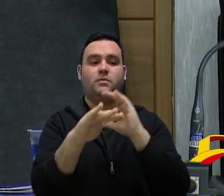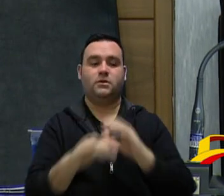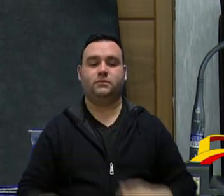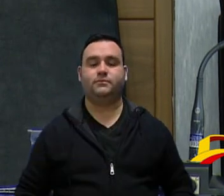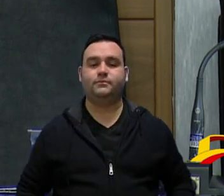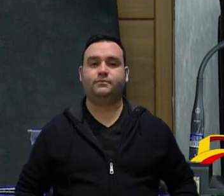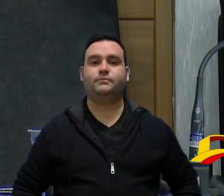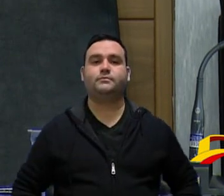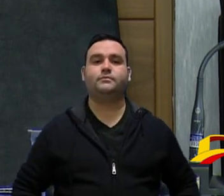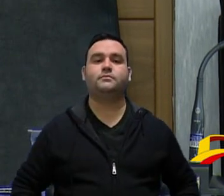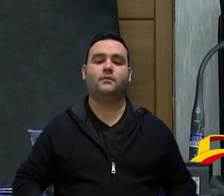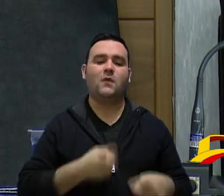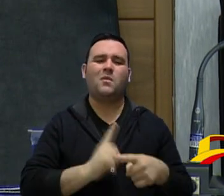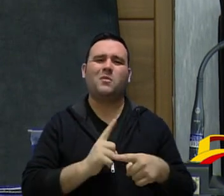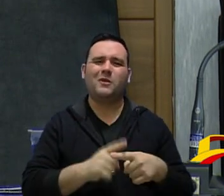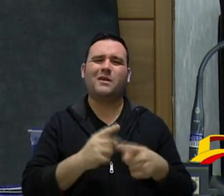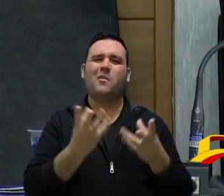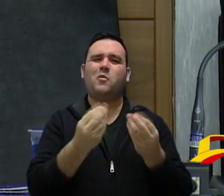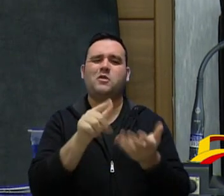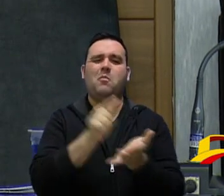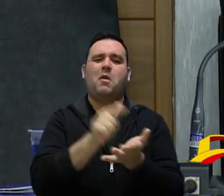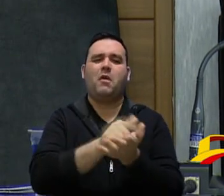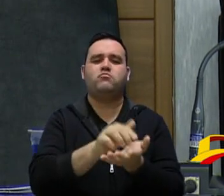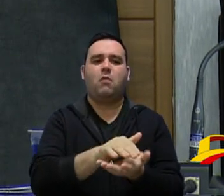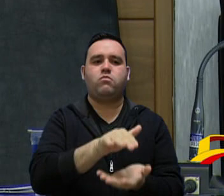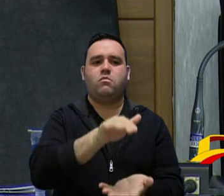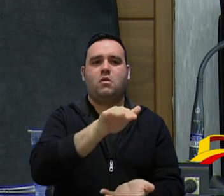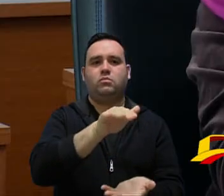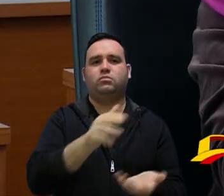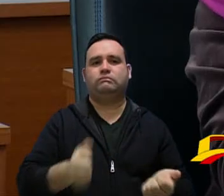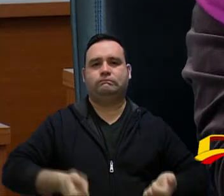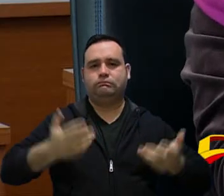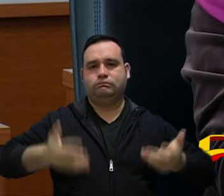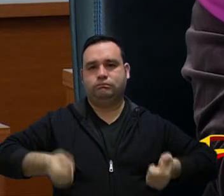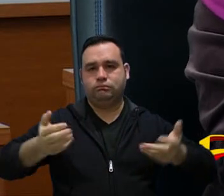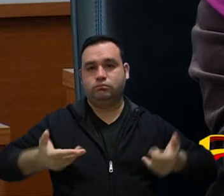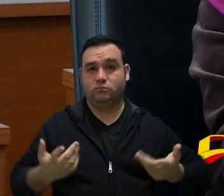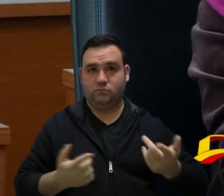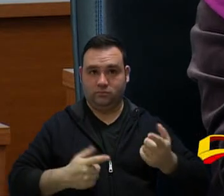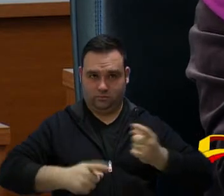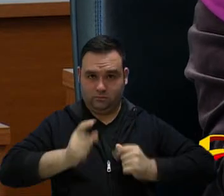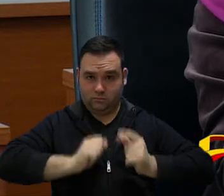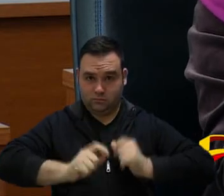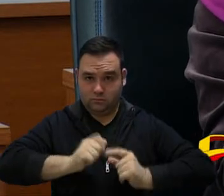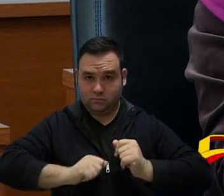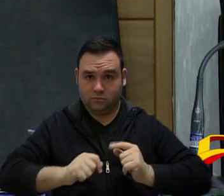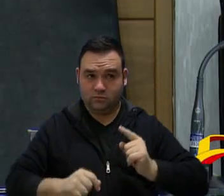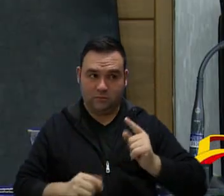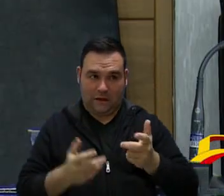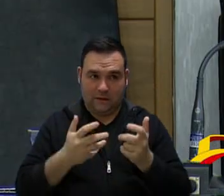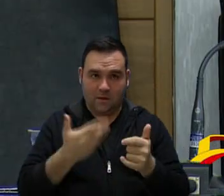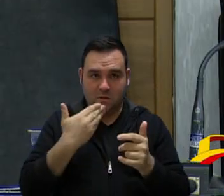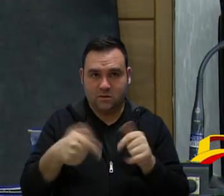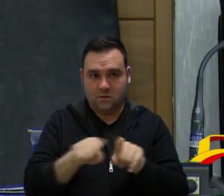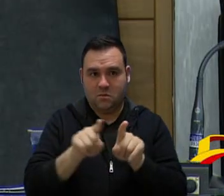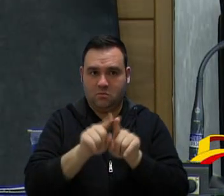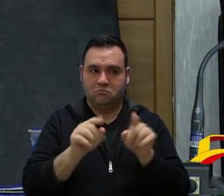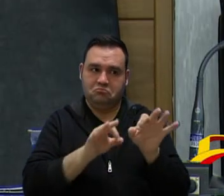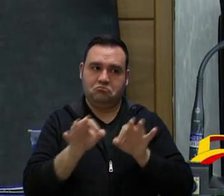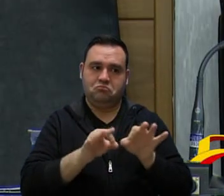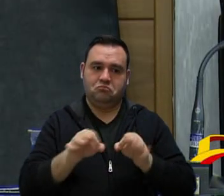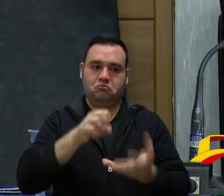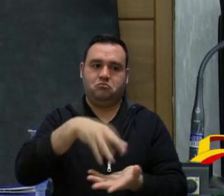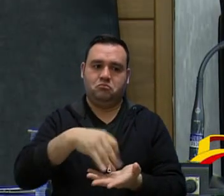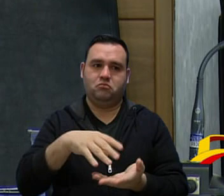vereador porque são muitas folhas de papel e de trazer economia isso mas só quiser eu peço que parou de